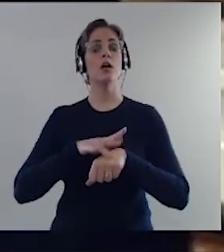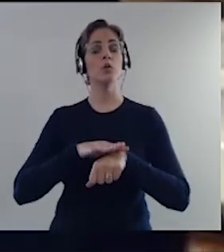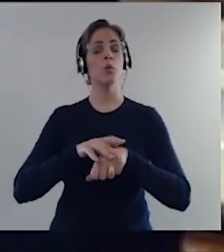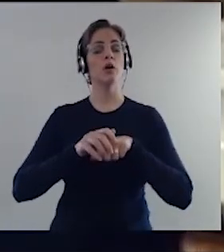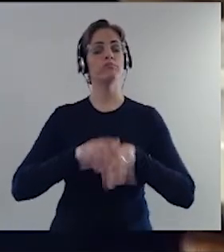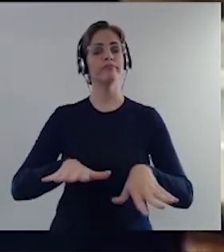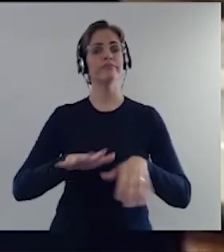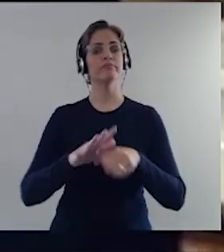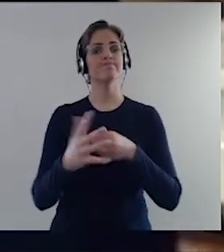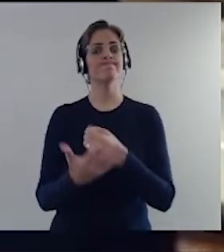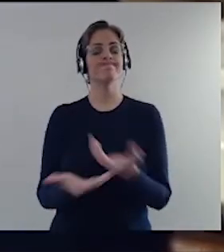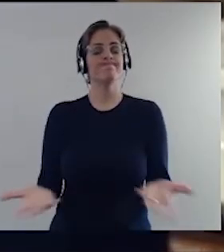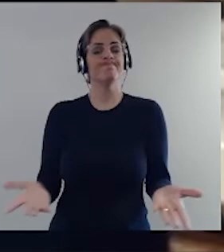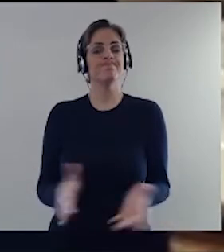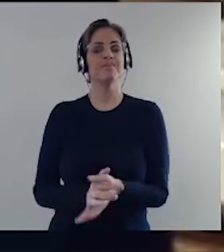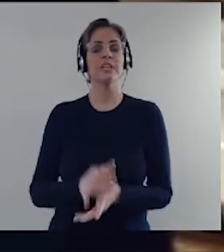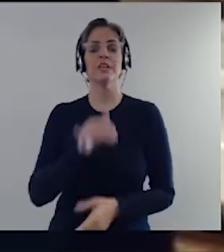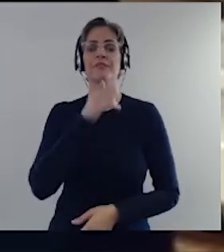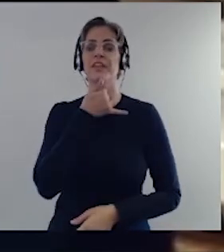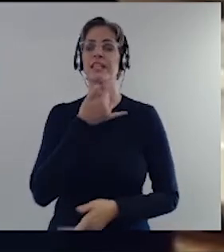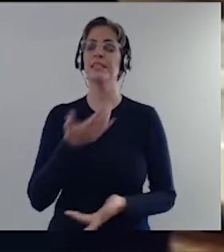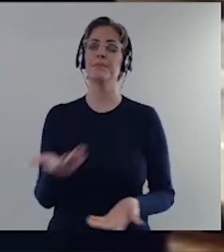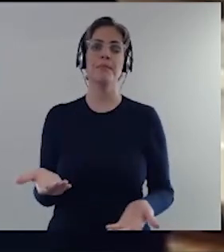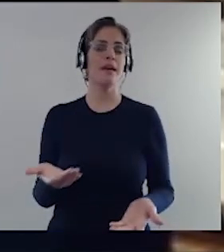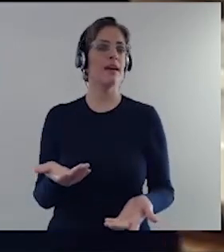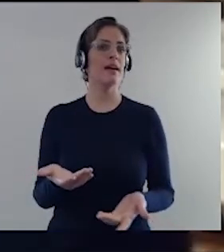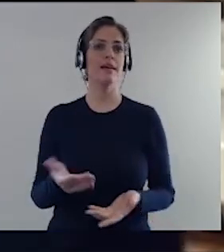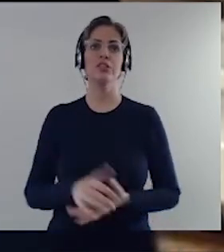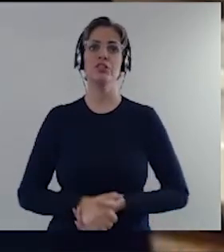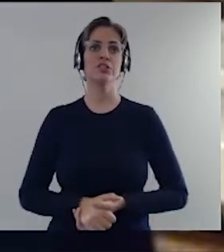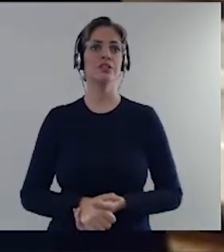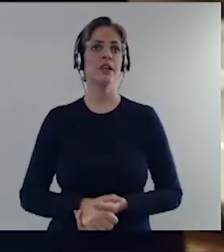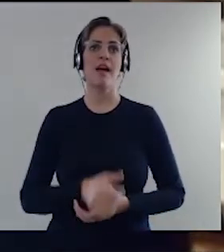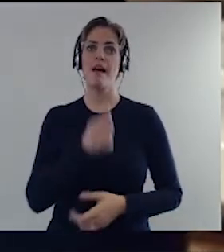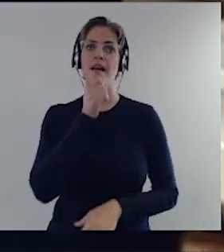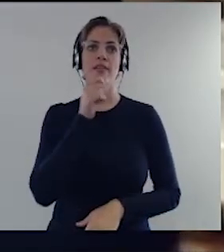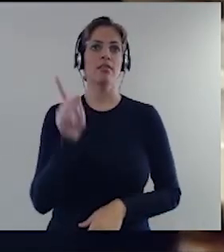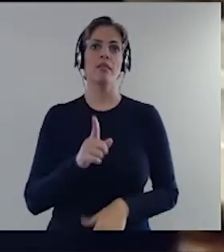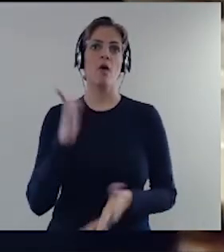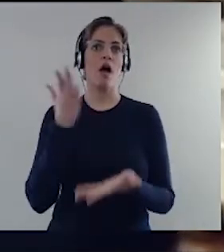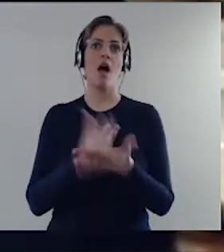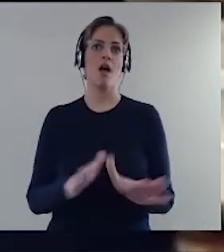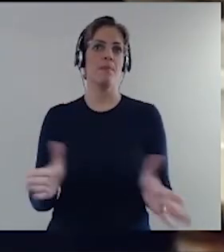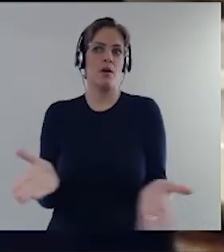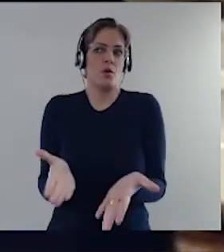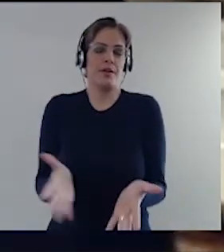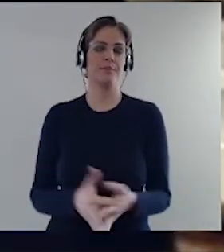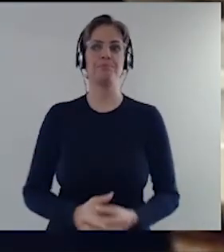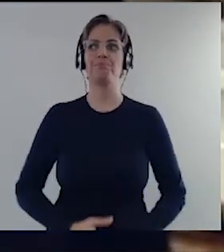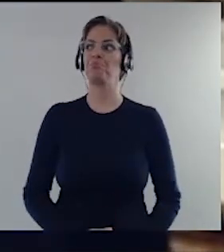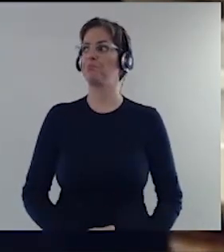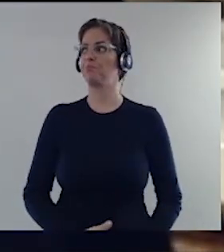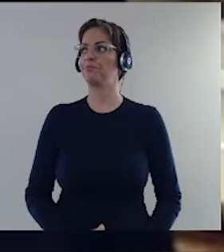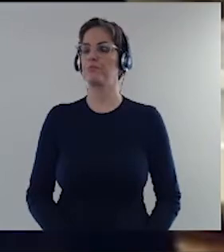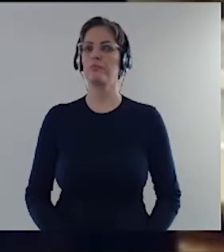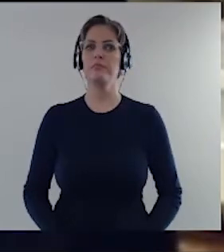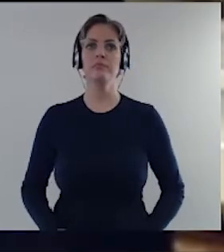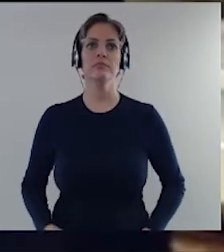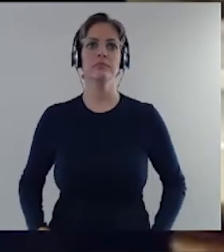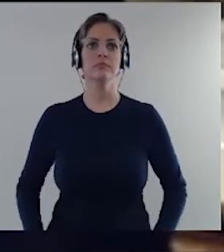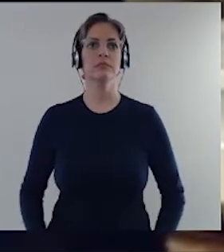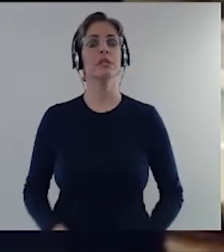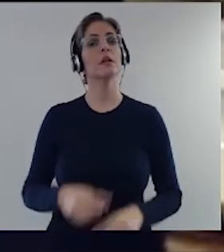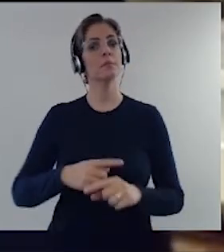e que, infelizmente, está longe ou distante de terminar. Mas o que eu queria trazer para